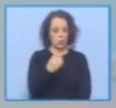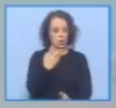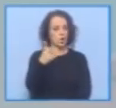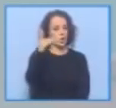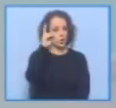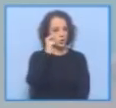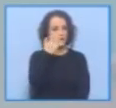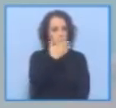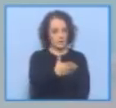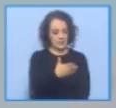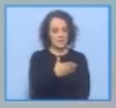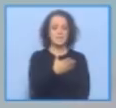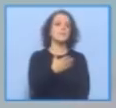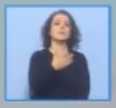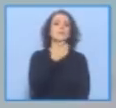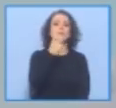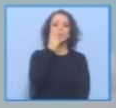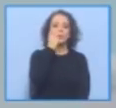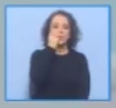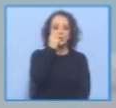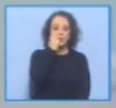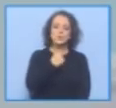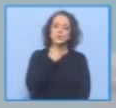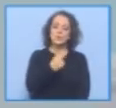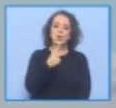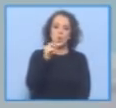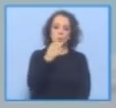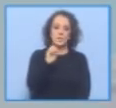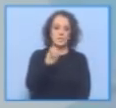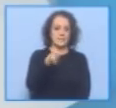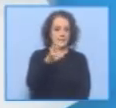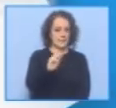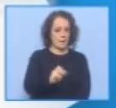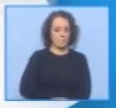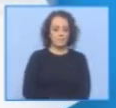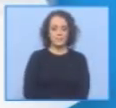escutar, então, irmã, pela voz de Luís Miguel Sintra.